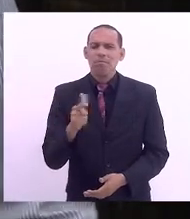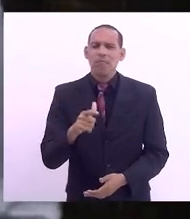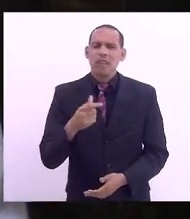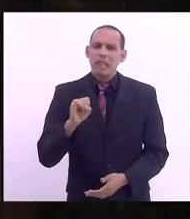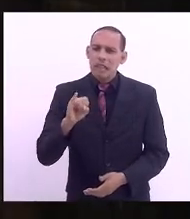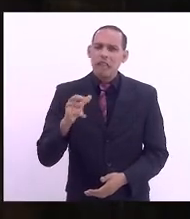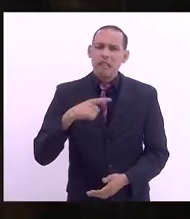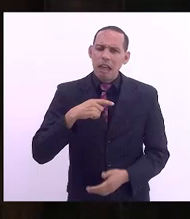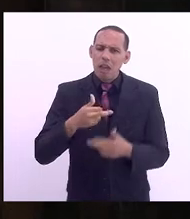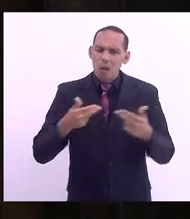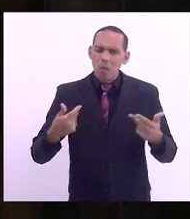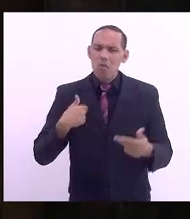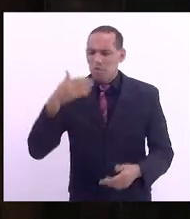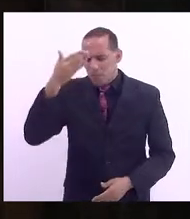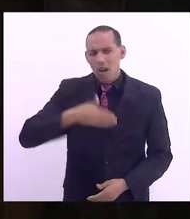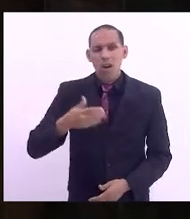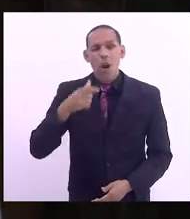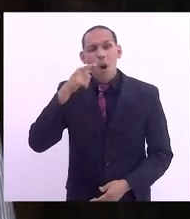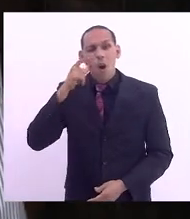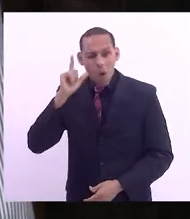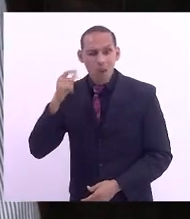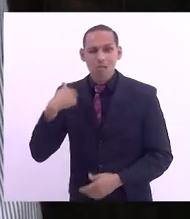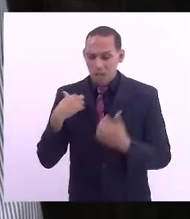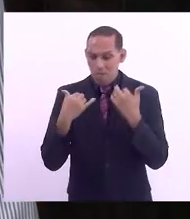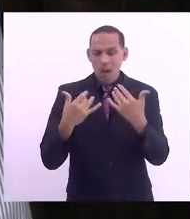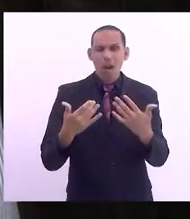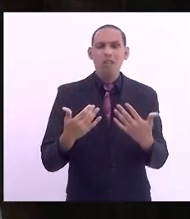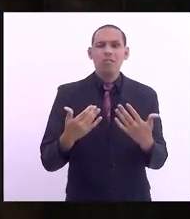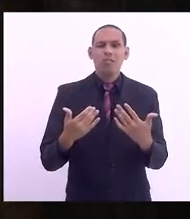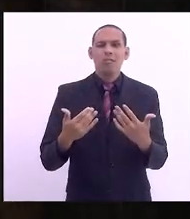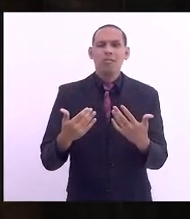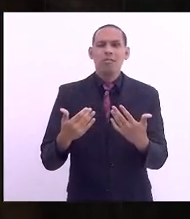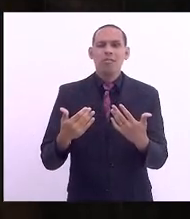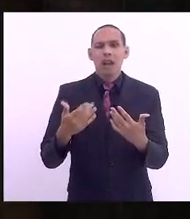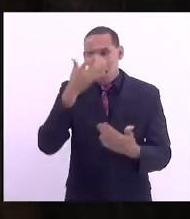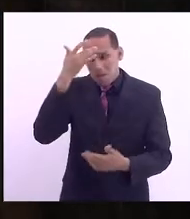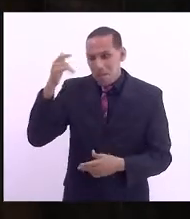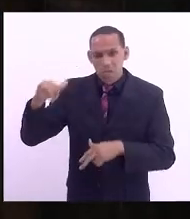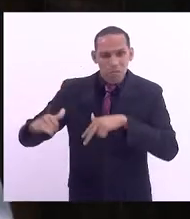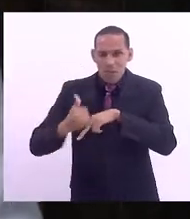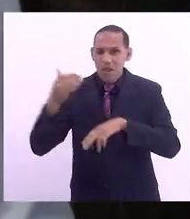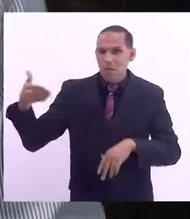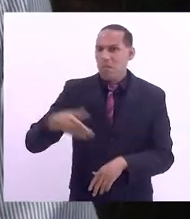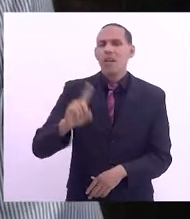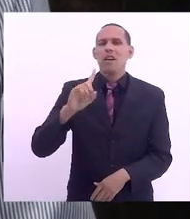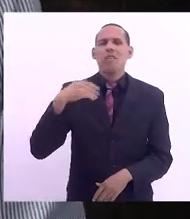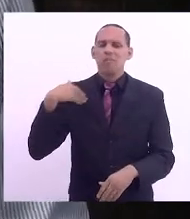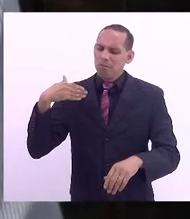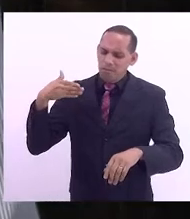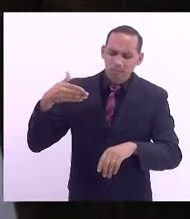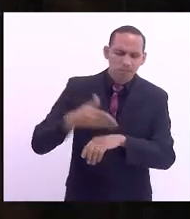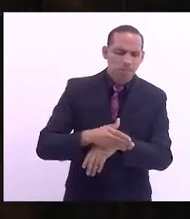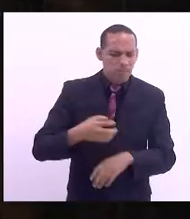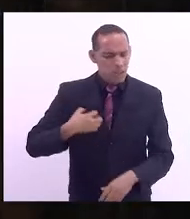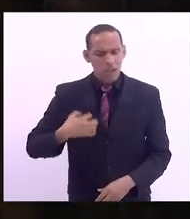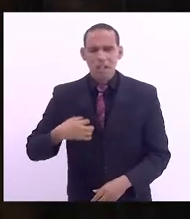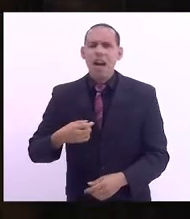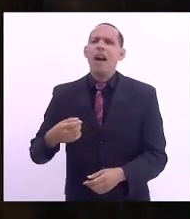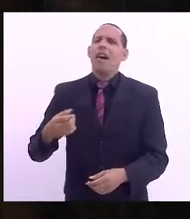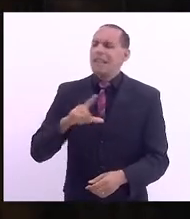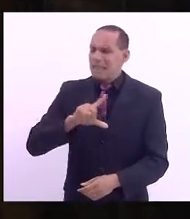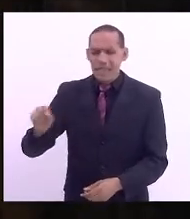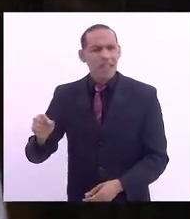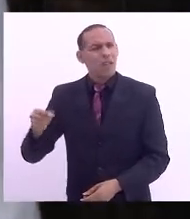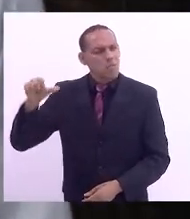coisa, prova. Ontem foi minha audiência. Mais uma vez a vítima não foi. Entrei indignado, saí mais indignado ainda. Eu quero que isso